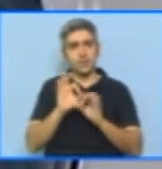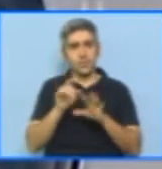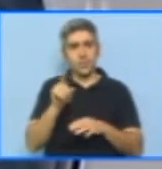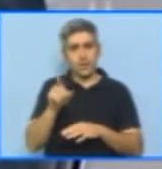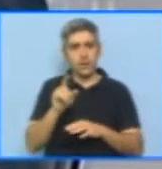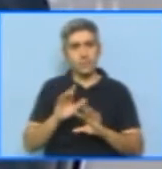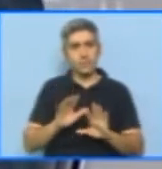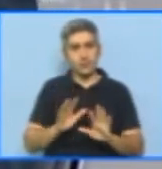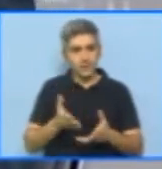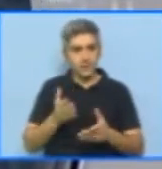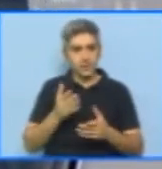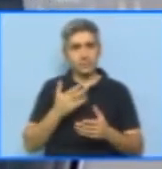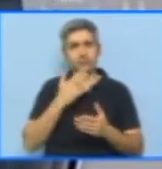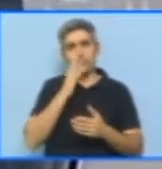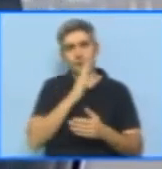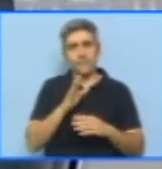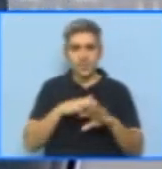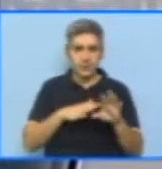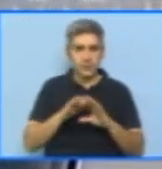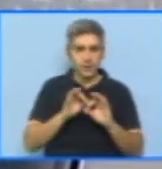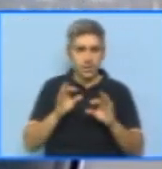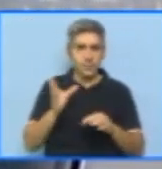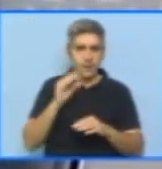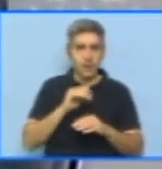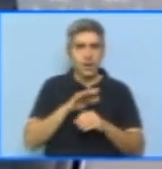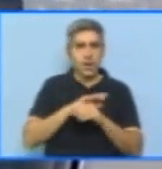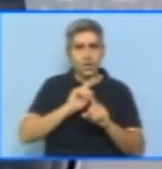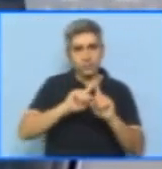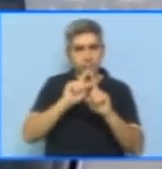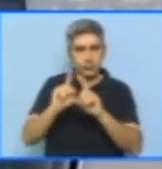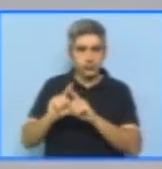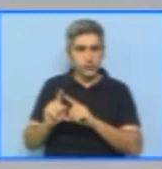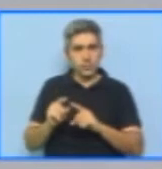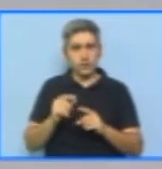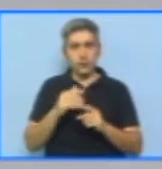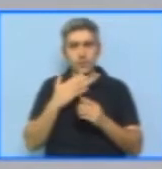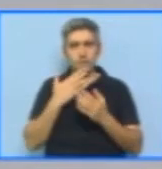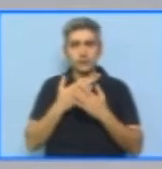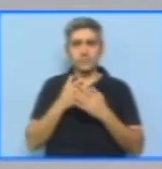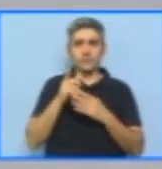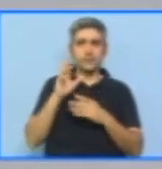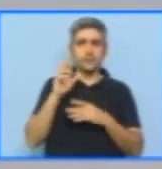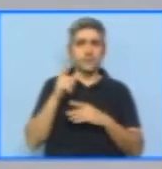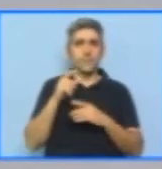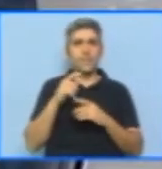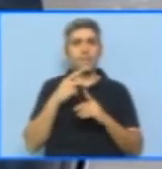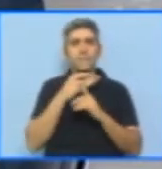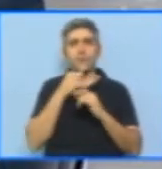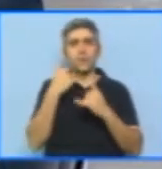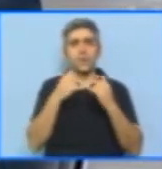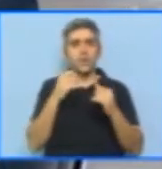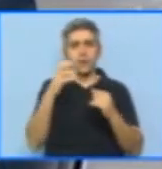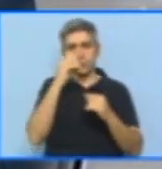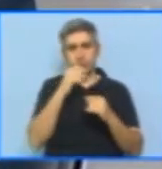que é necessário concretizar em mais setores para que, de facto, aquilo que aconteça não seja um espiral de violência, porque se nós